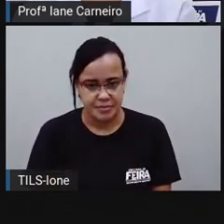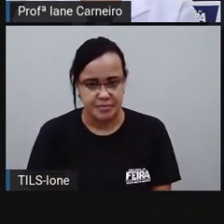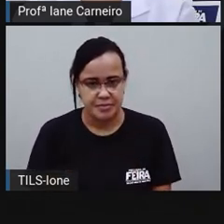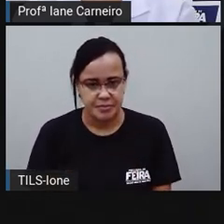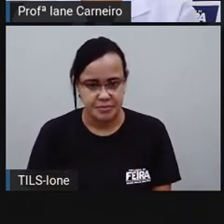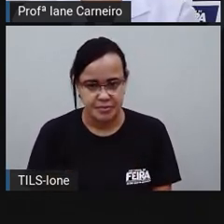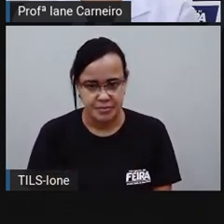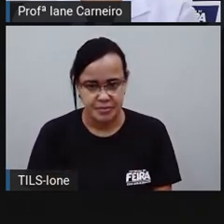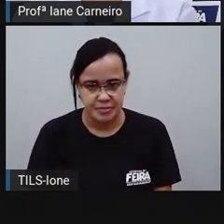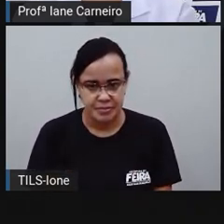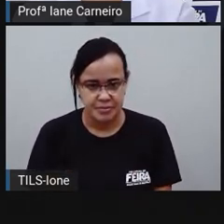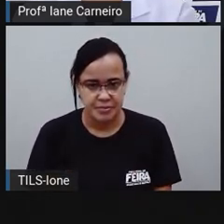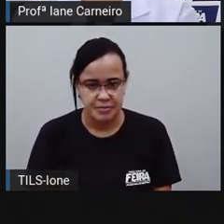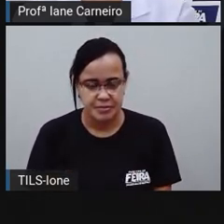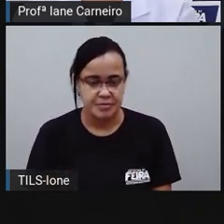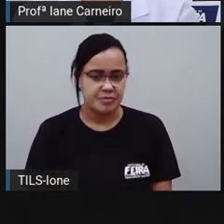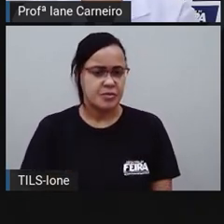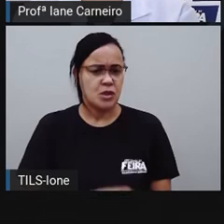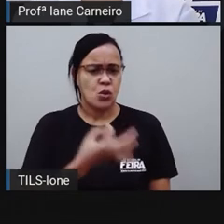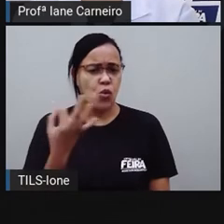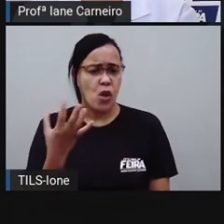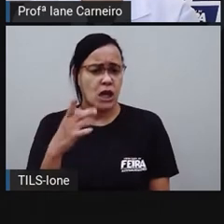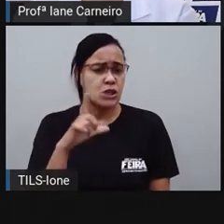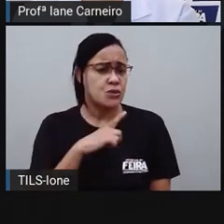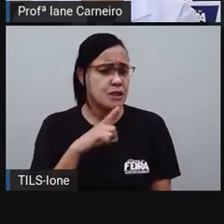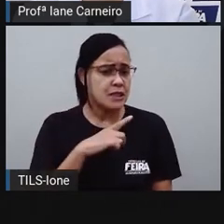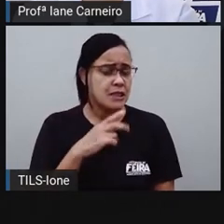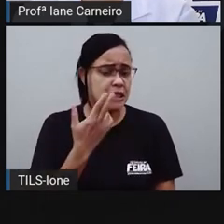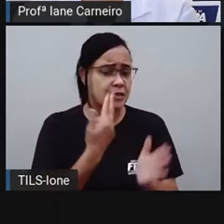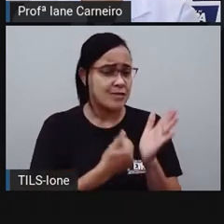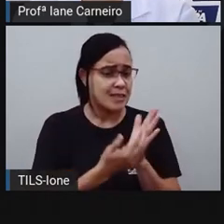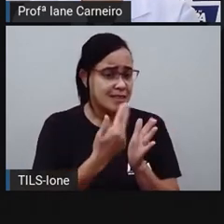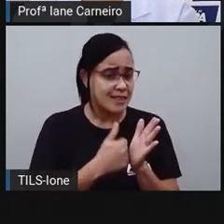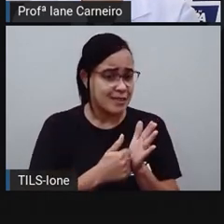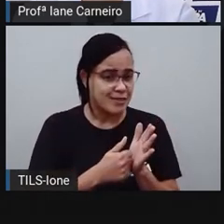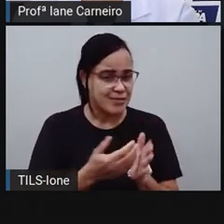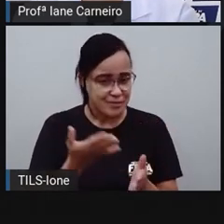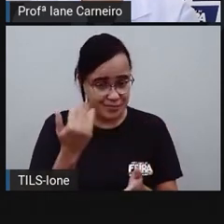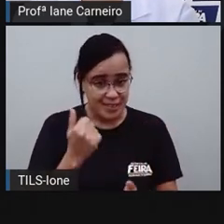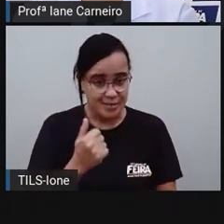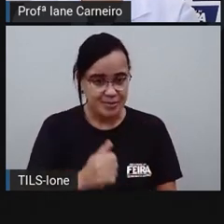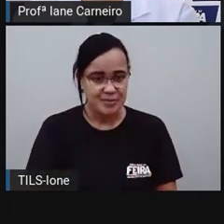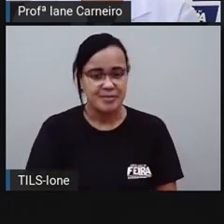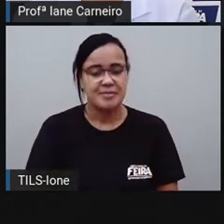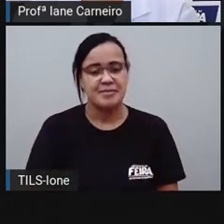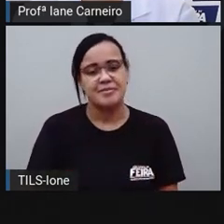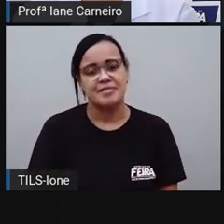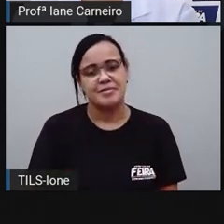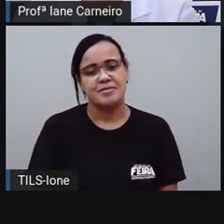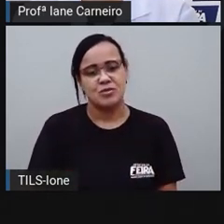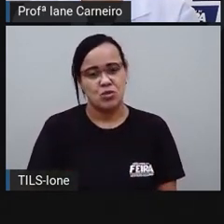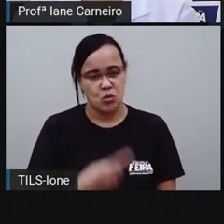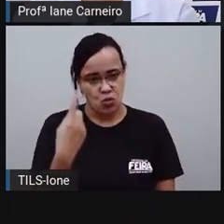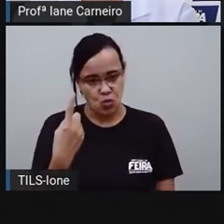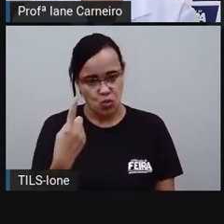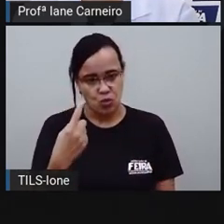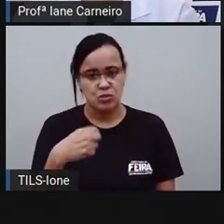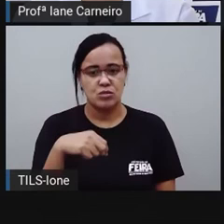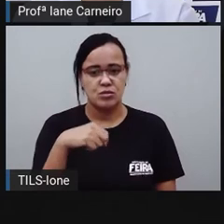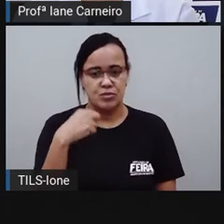Quantos triângulos nós temos aqui nessa imagem? Vamos contar? Vou pegar o vermelho aqui. Um.